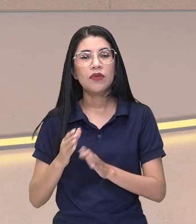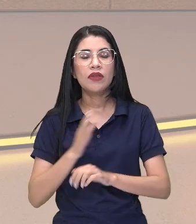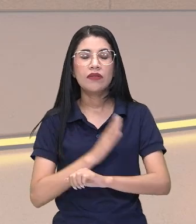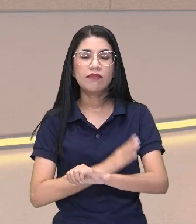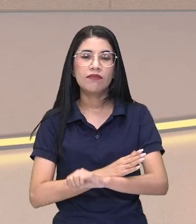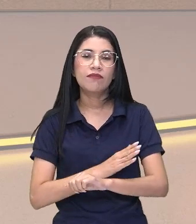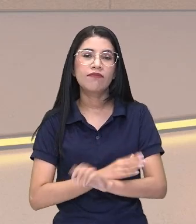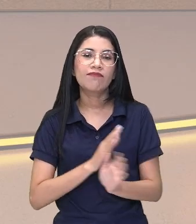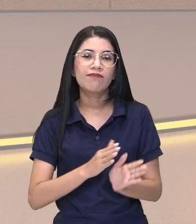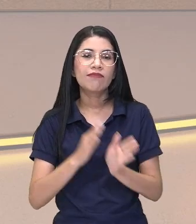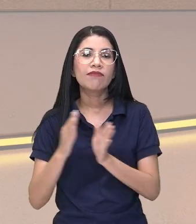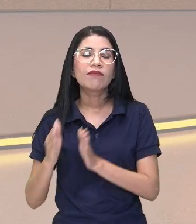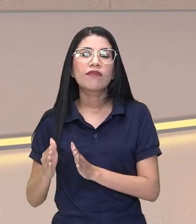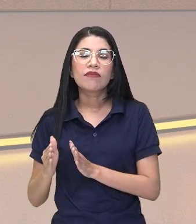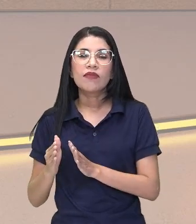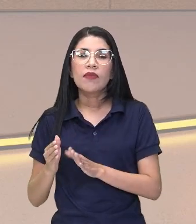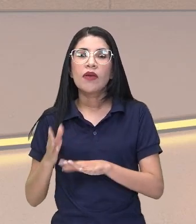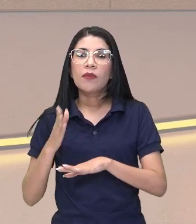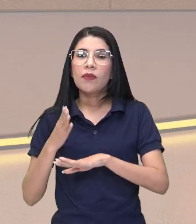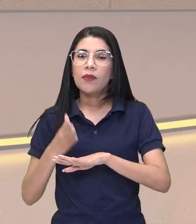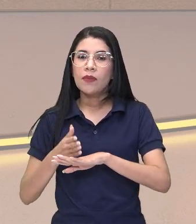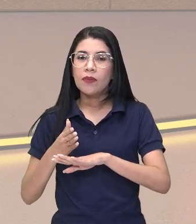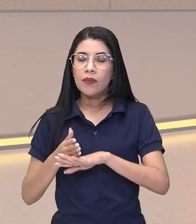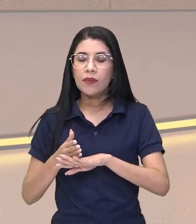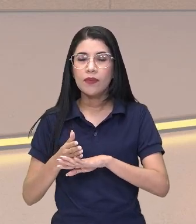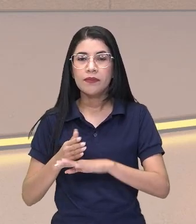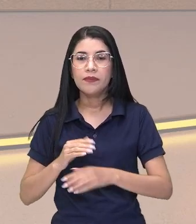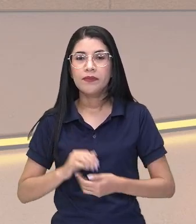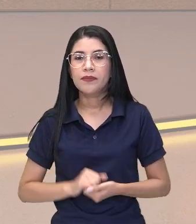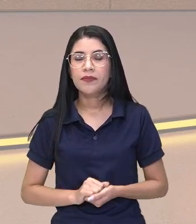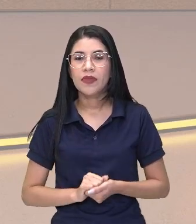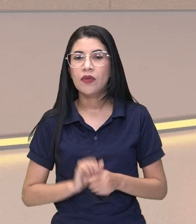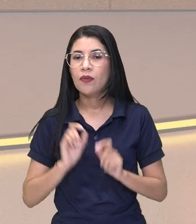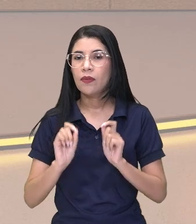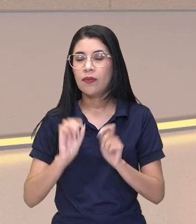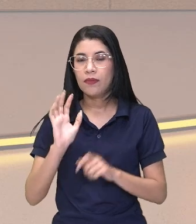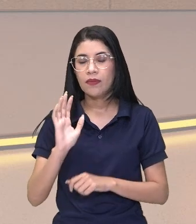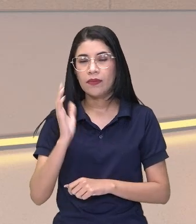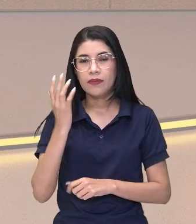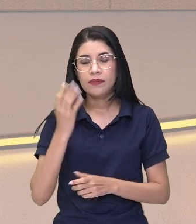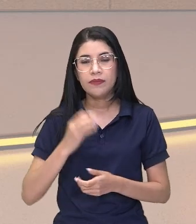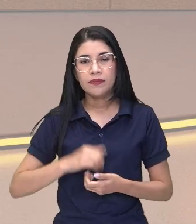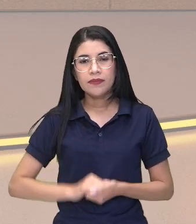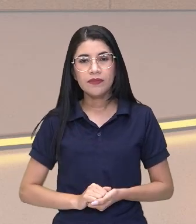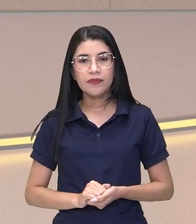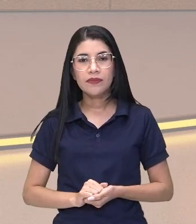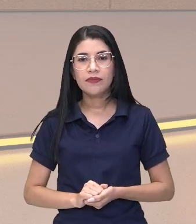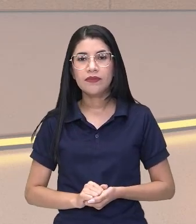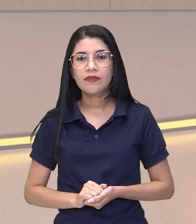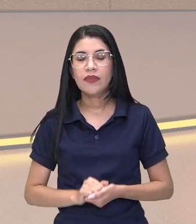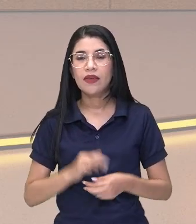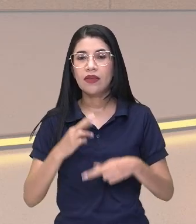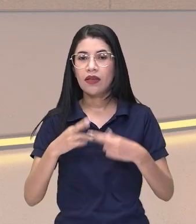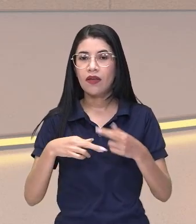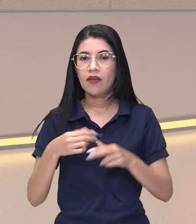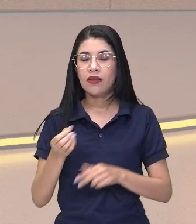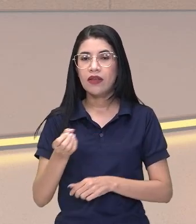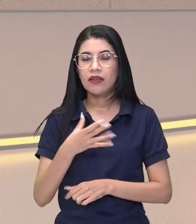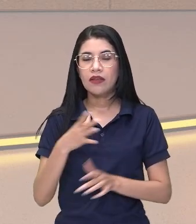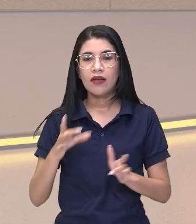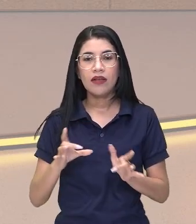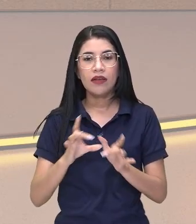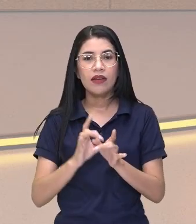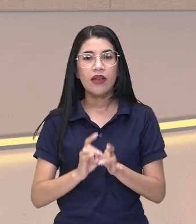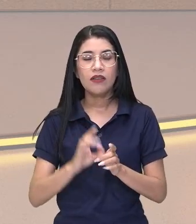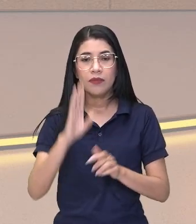Média para essa formação então do mundo moderno, o que nós vamos ver? Que o Renascimento aí muito ligado